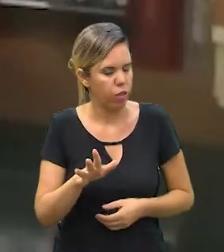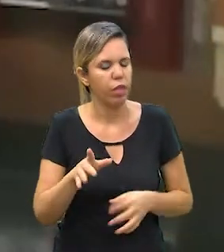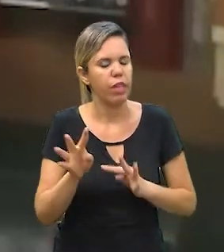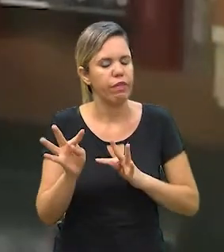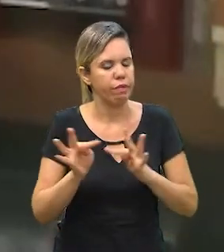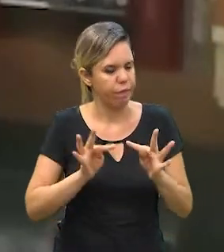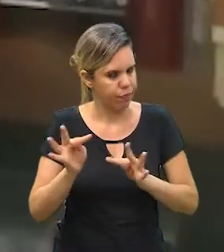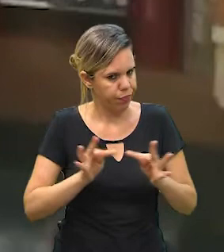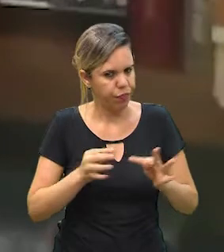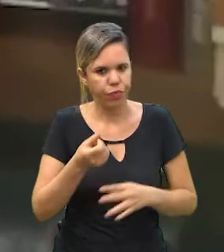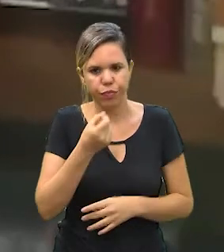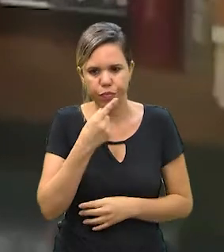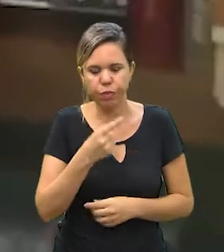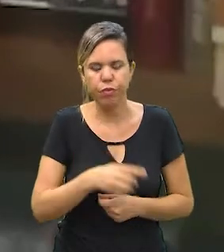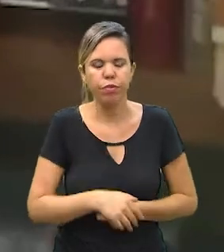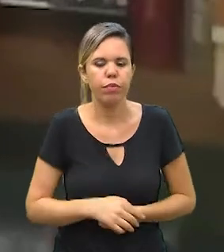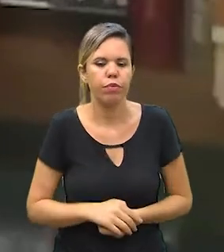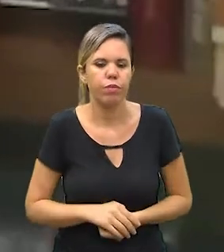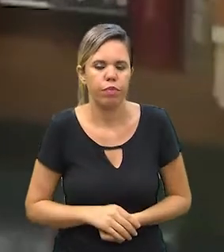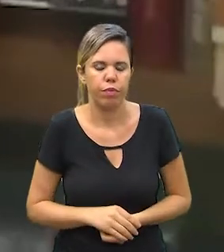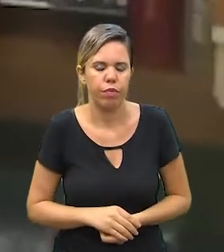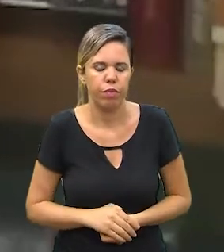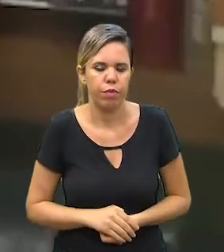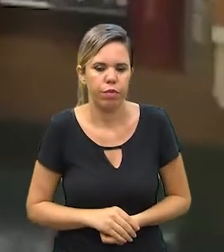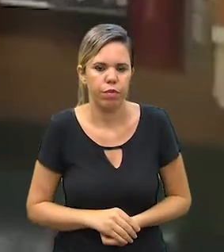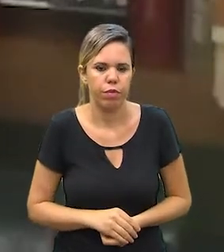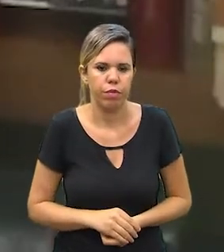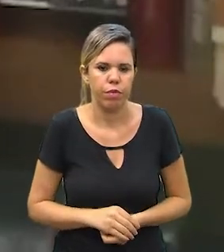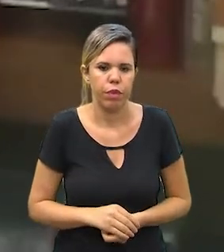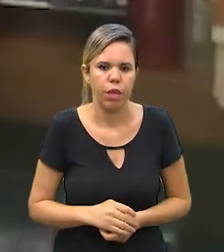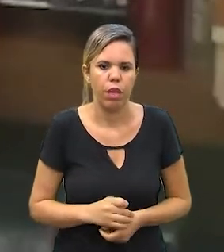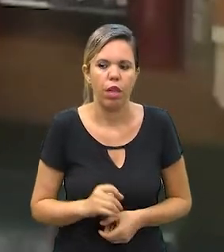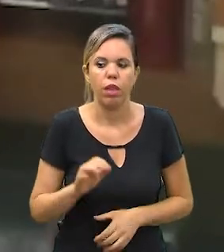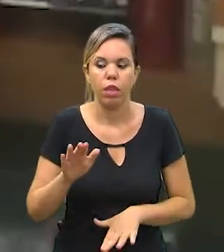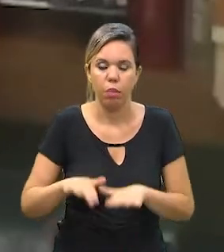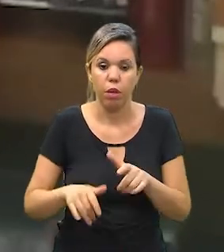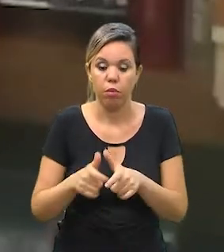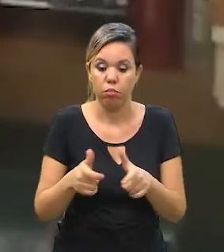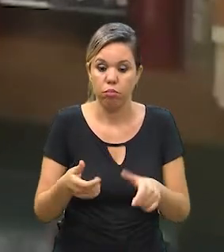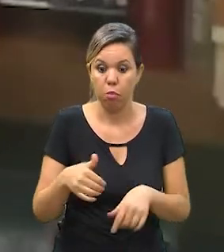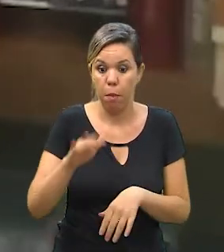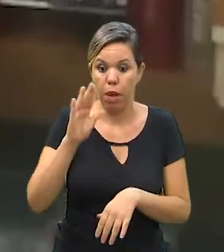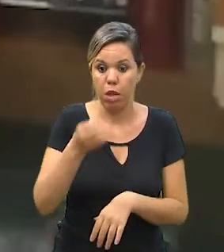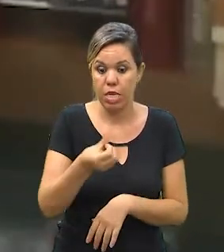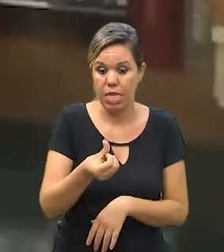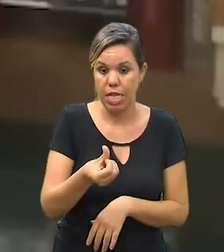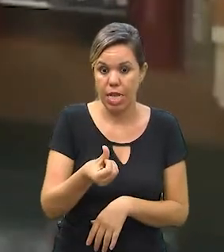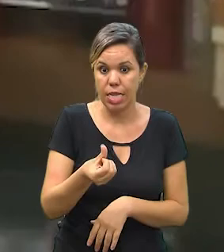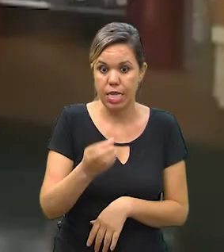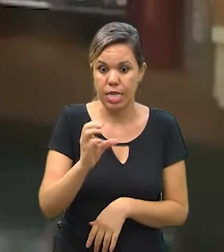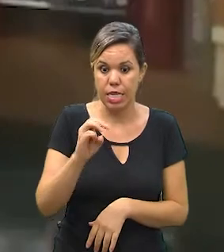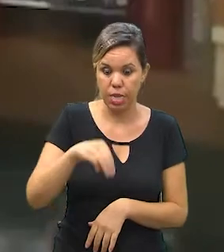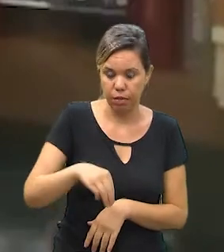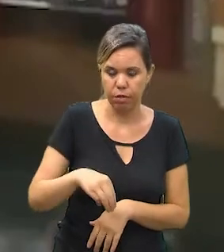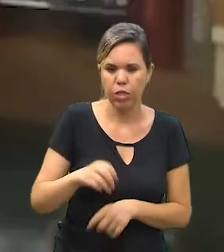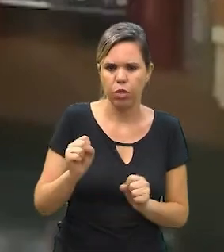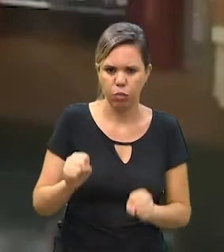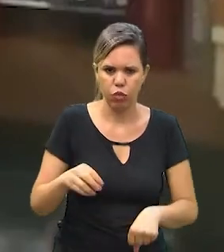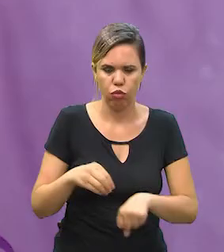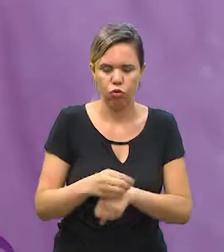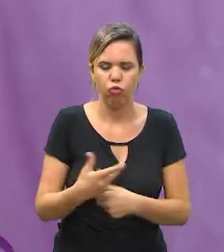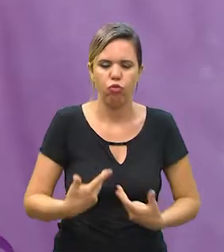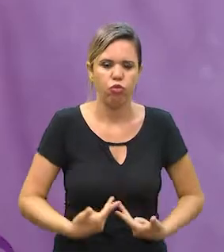trata com medicamentos. E em casos maiores que 6 centímetros, dependendo da situação, você pode indicar